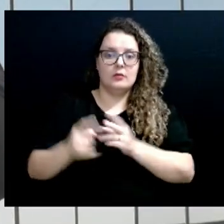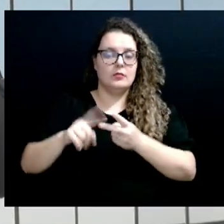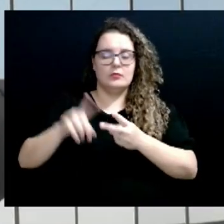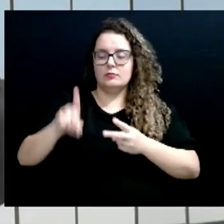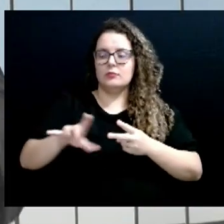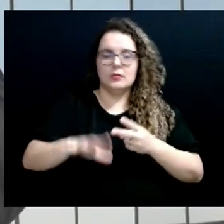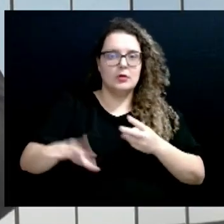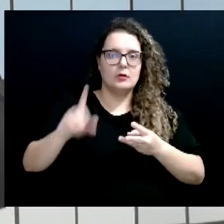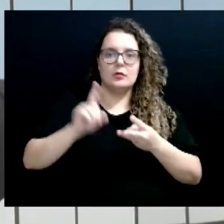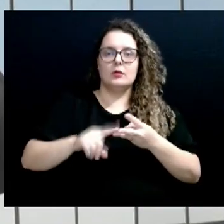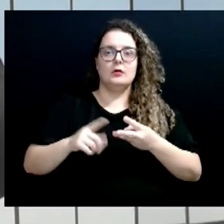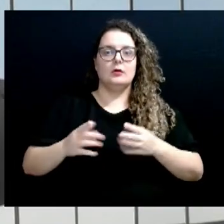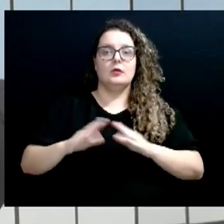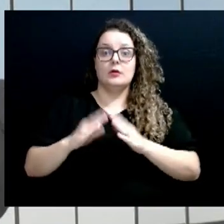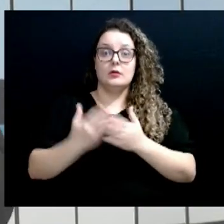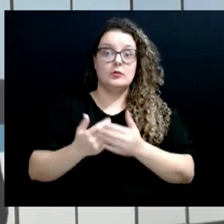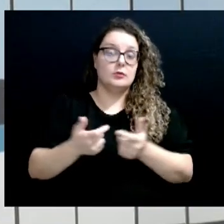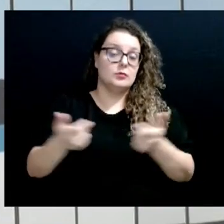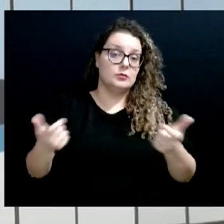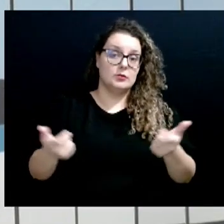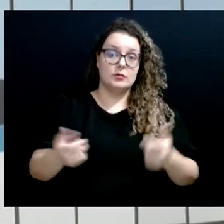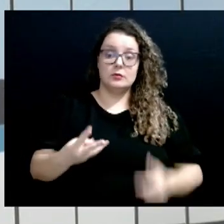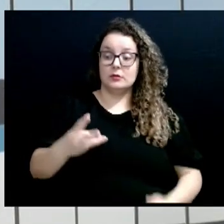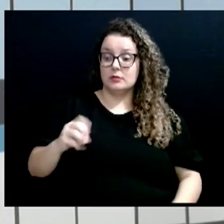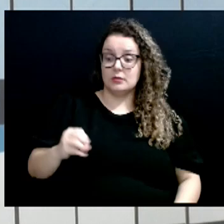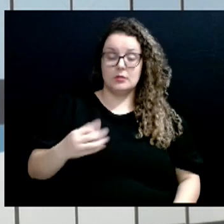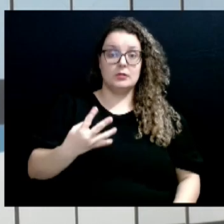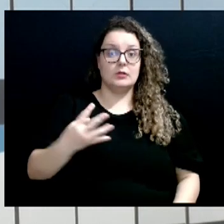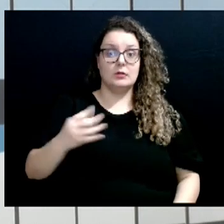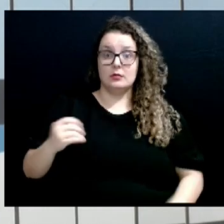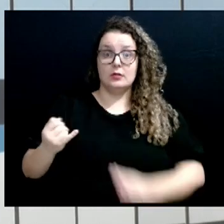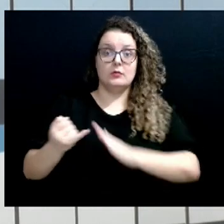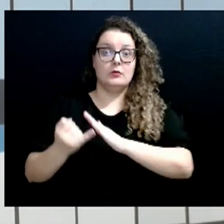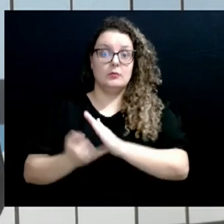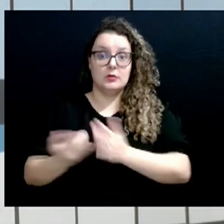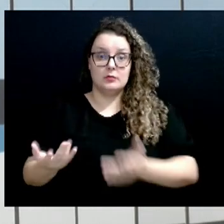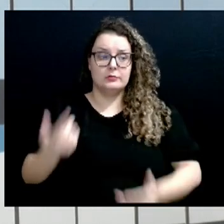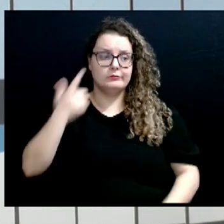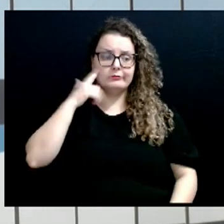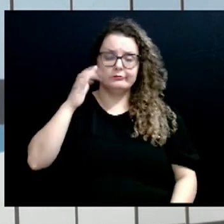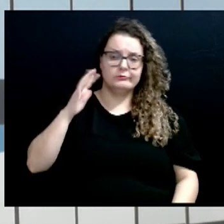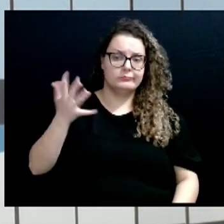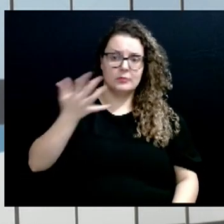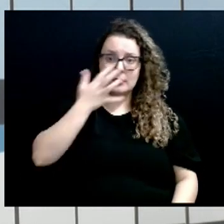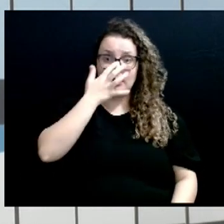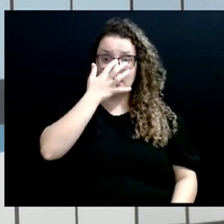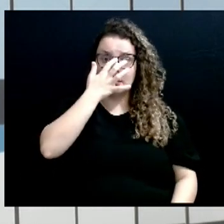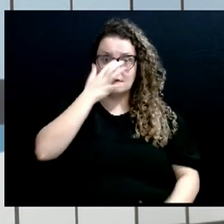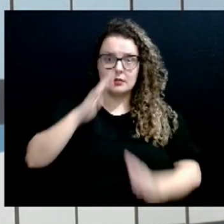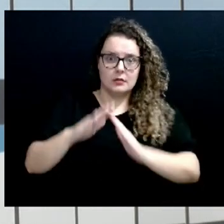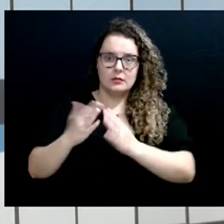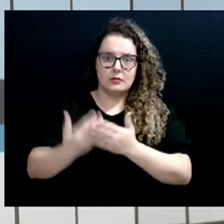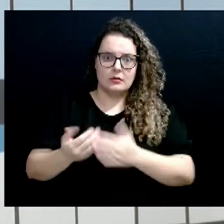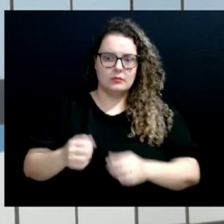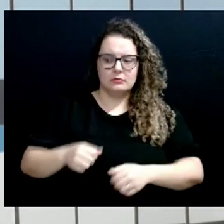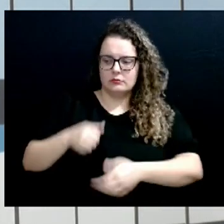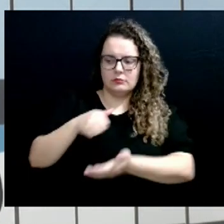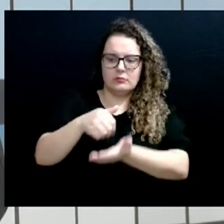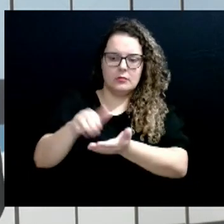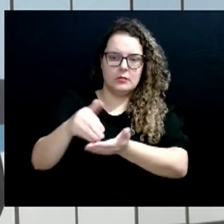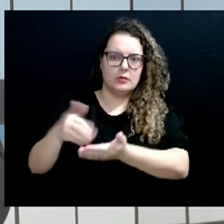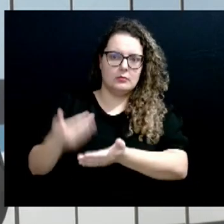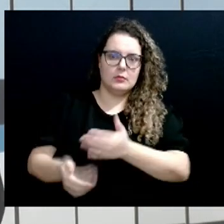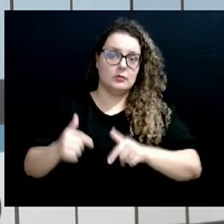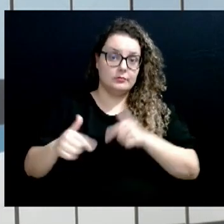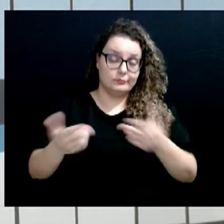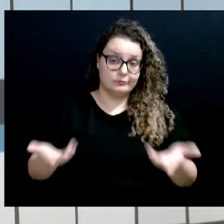autoescola muito grande, tem lá 30, 40 instrutores. Então você imagina que se a autoescola for excluída, esse pessoal vai todo mundo para a rua, todo mundo vai perder o emprego. Então tem que se